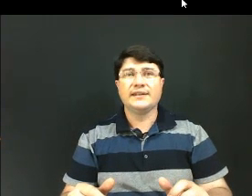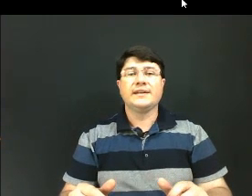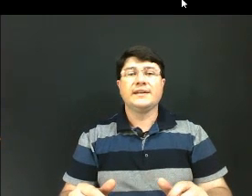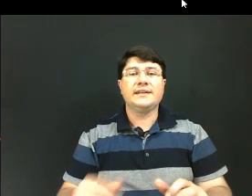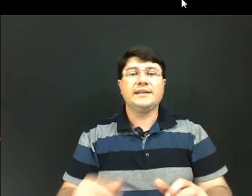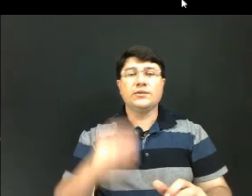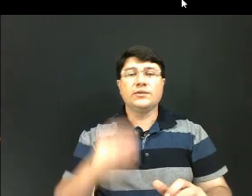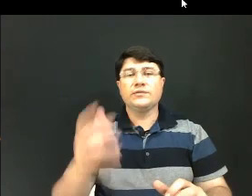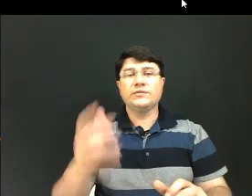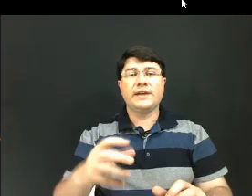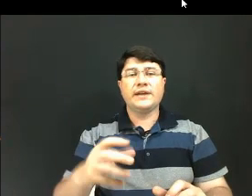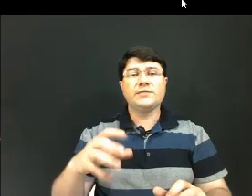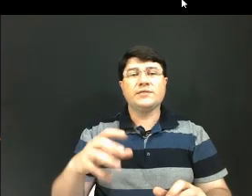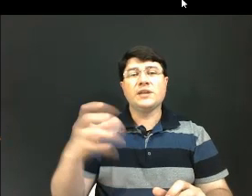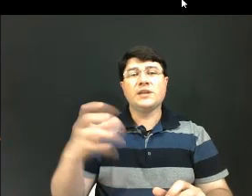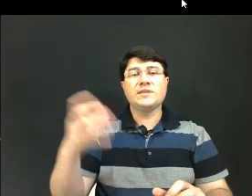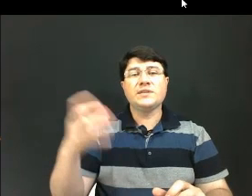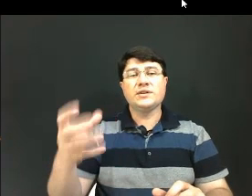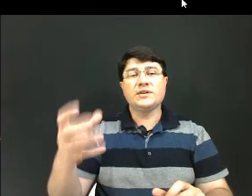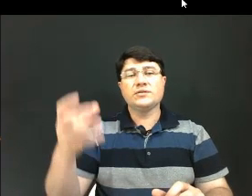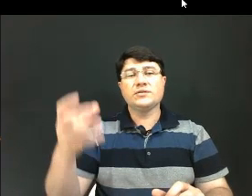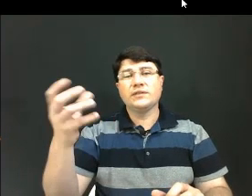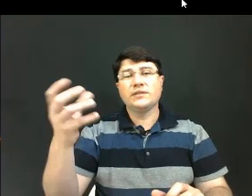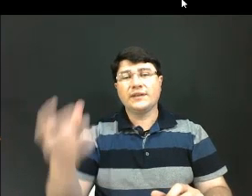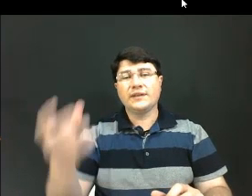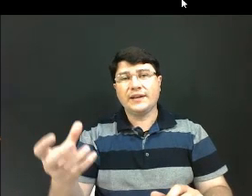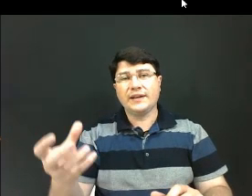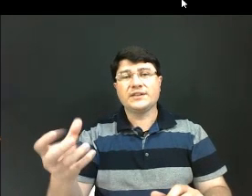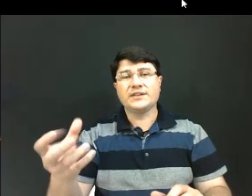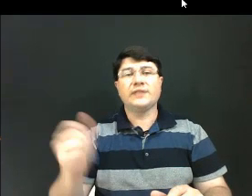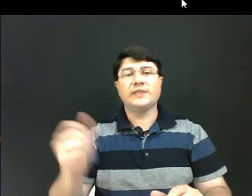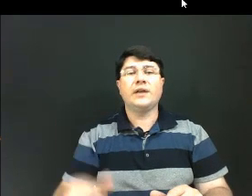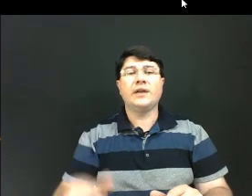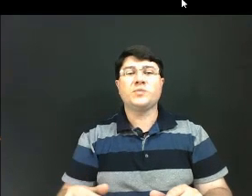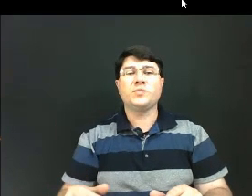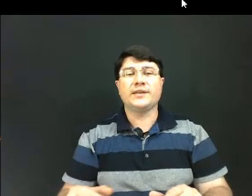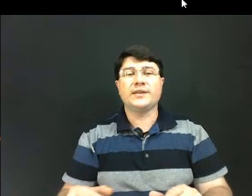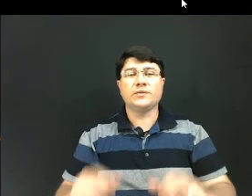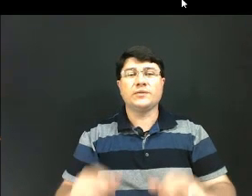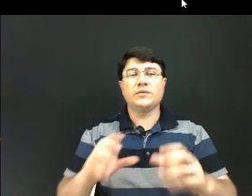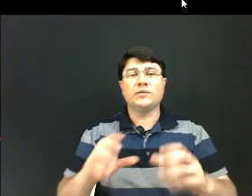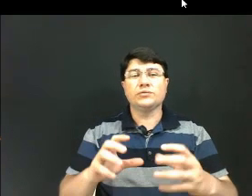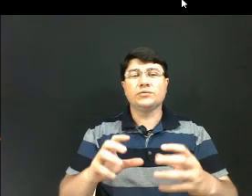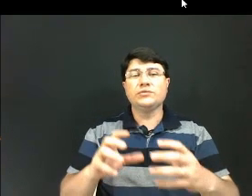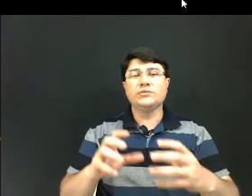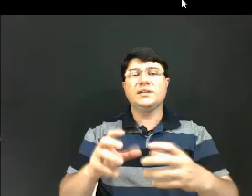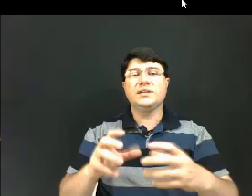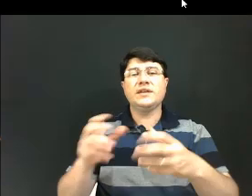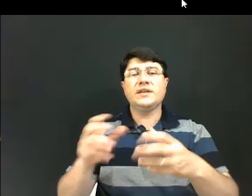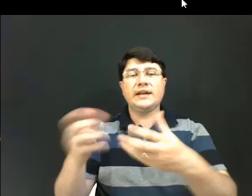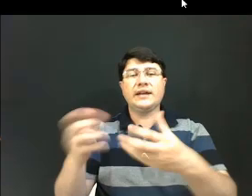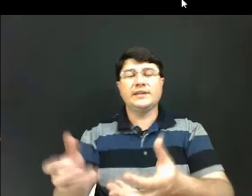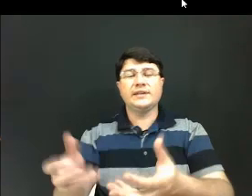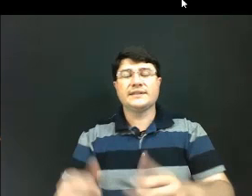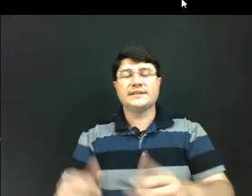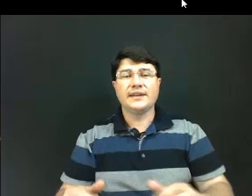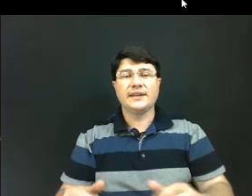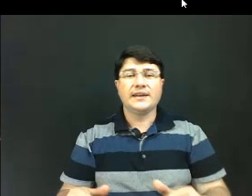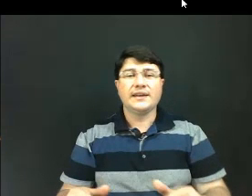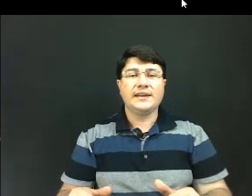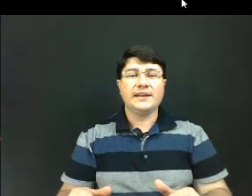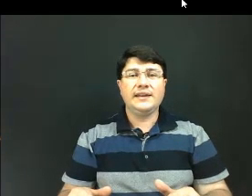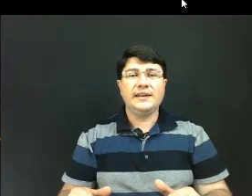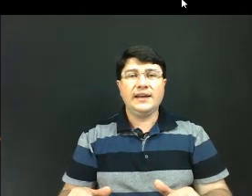está. Então, esse é o campo semântico relacionado ao espaço, ao estudo do significado